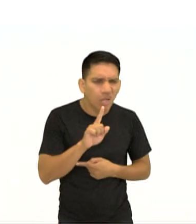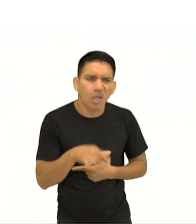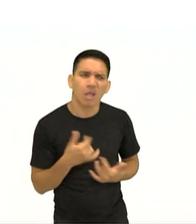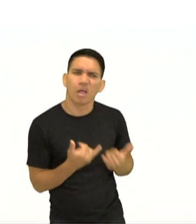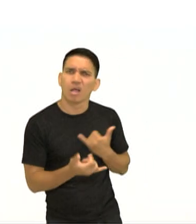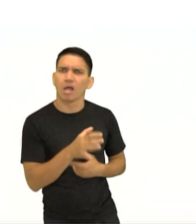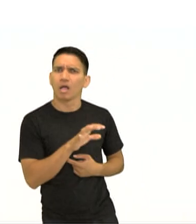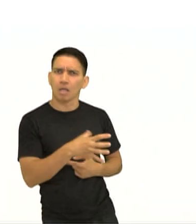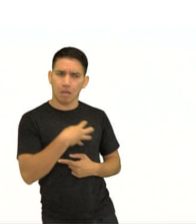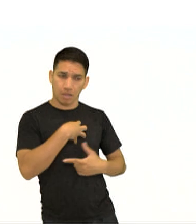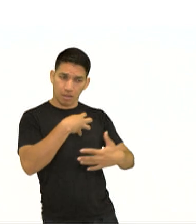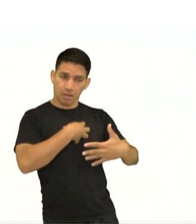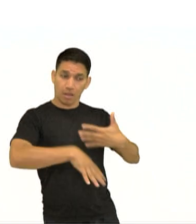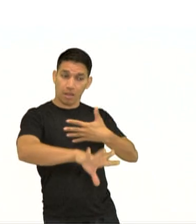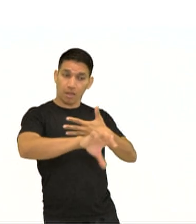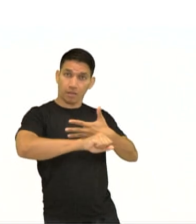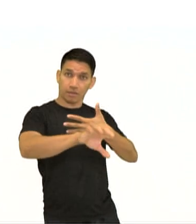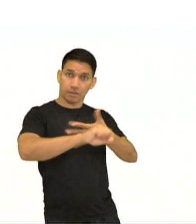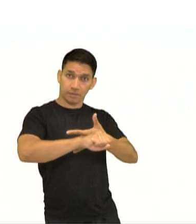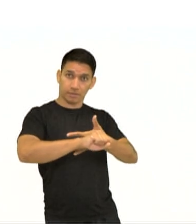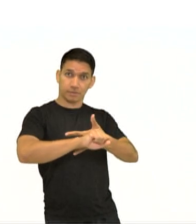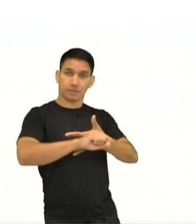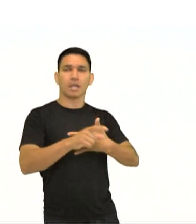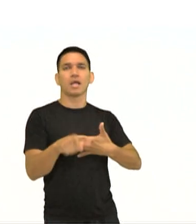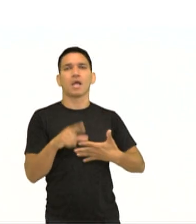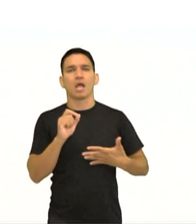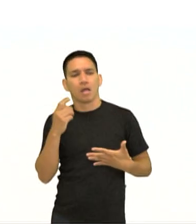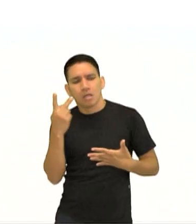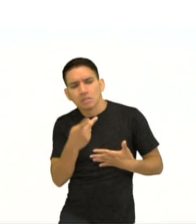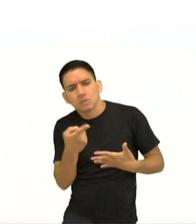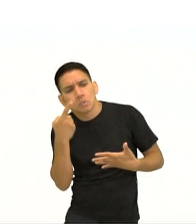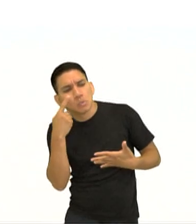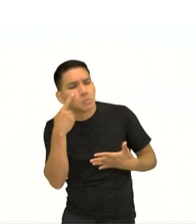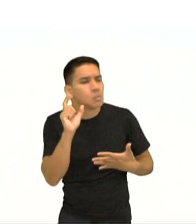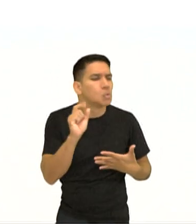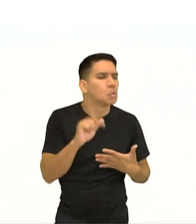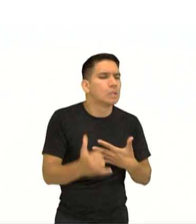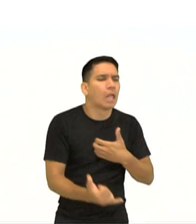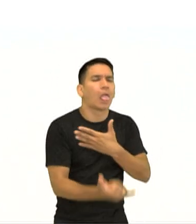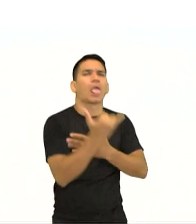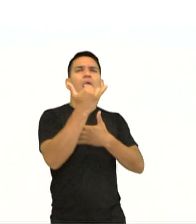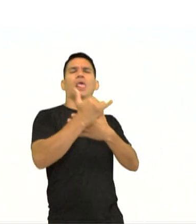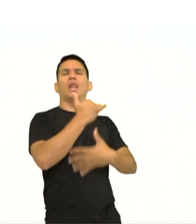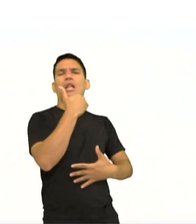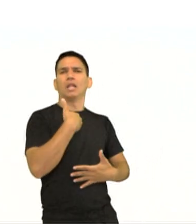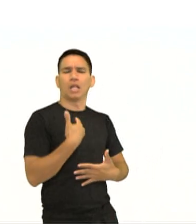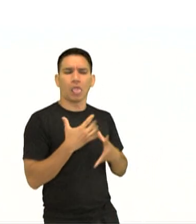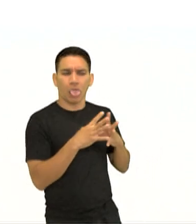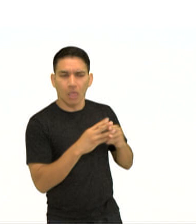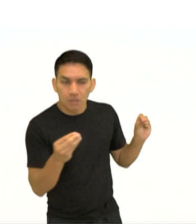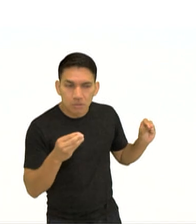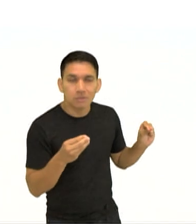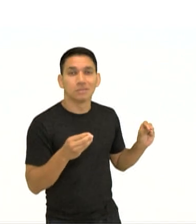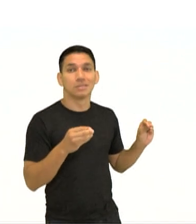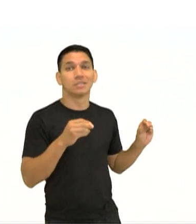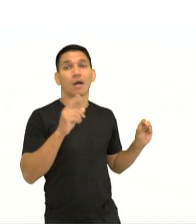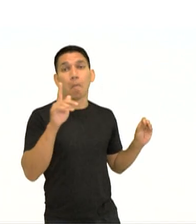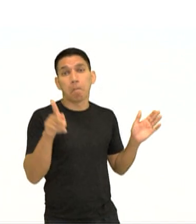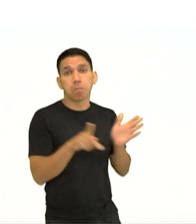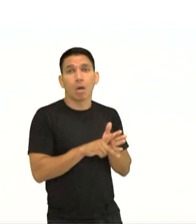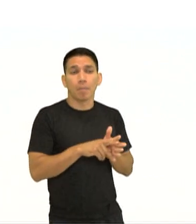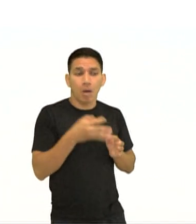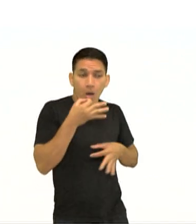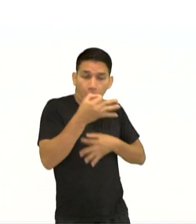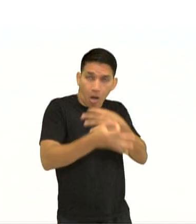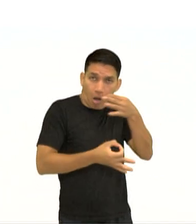percebo pelos meus 5 sentidos. Esse mundo é ilusório, enganoso, passageiro, ele se remete à mera